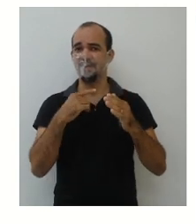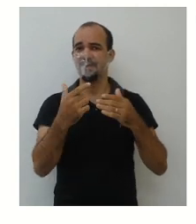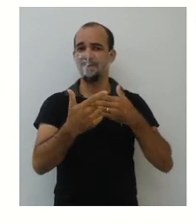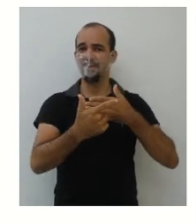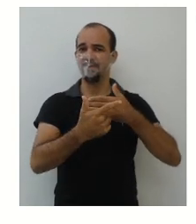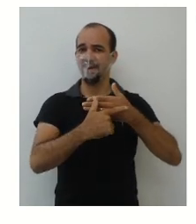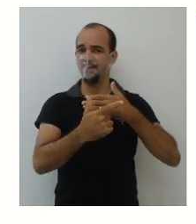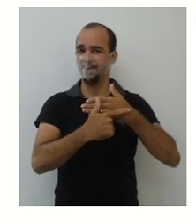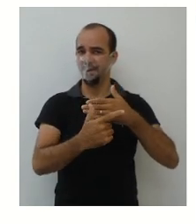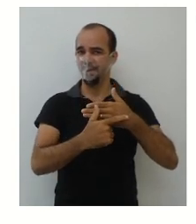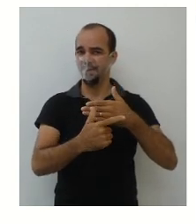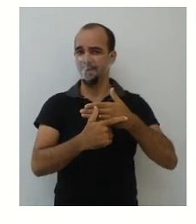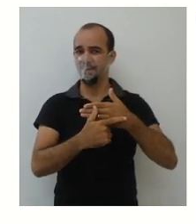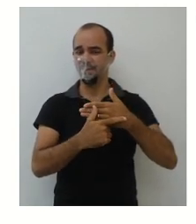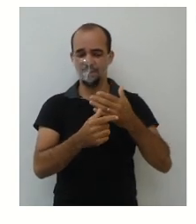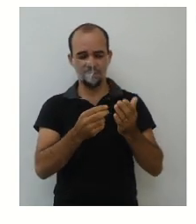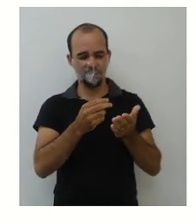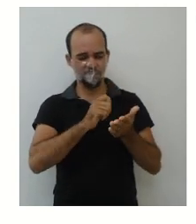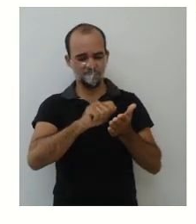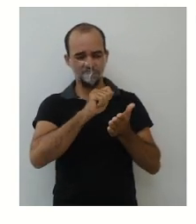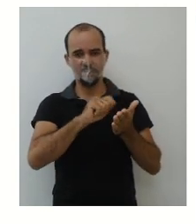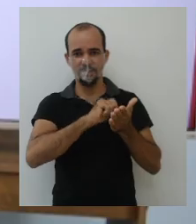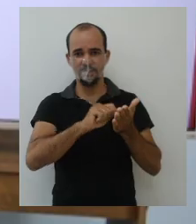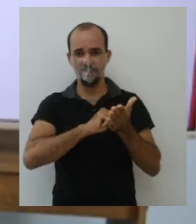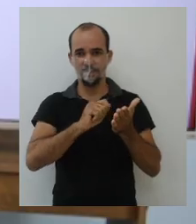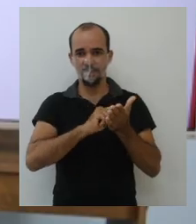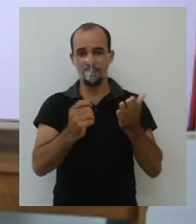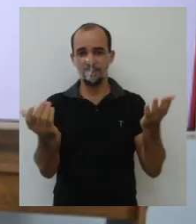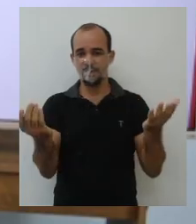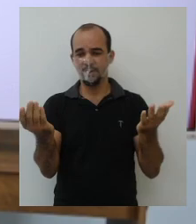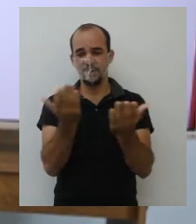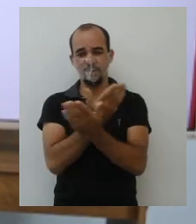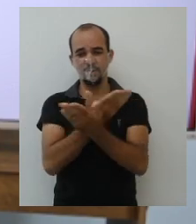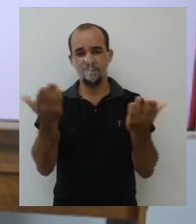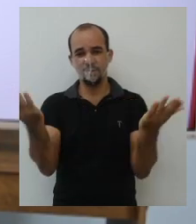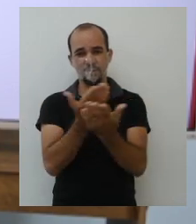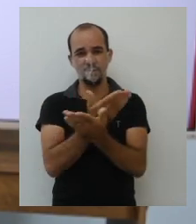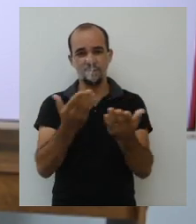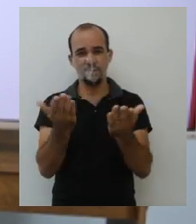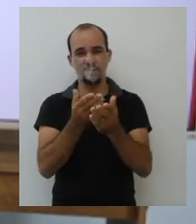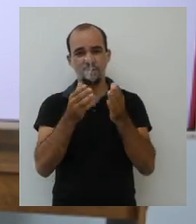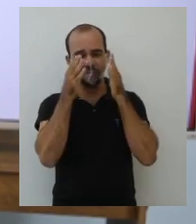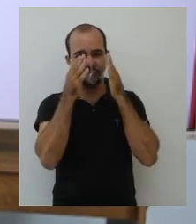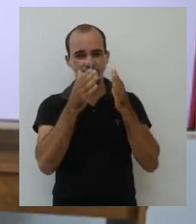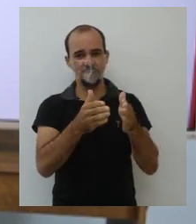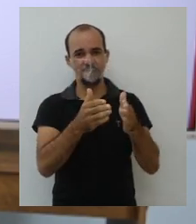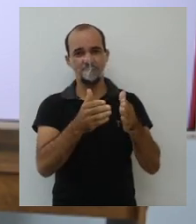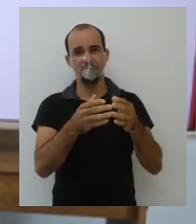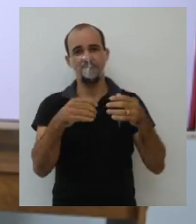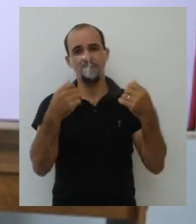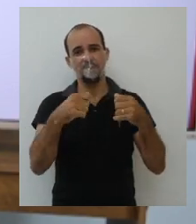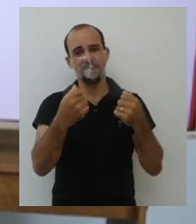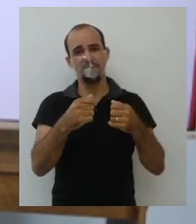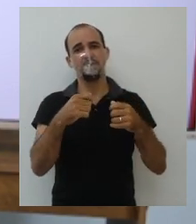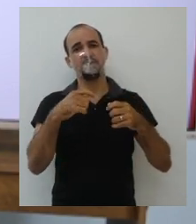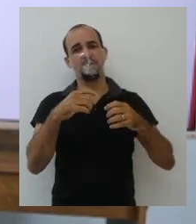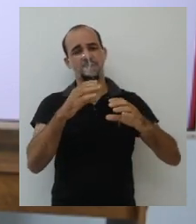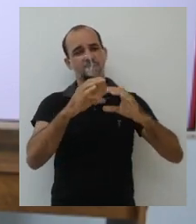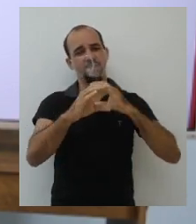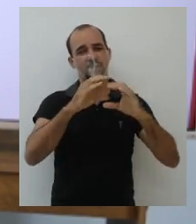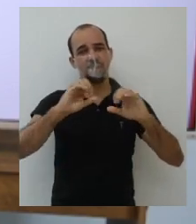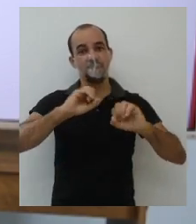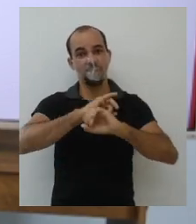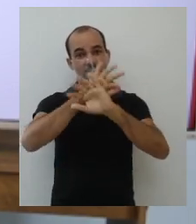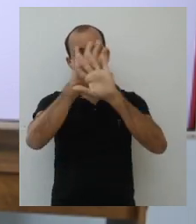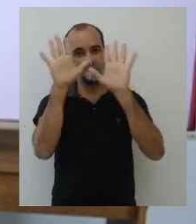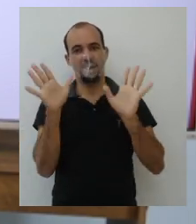função, o leitor e o texto vão ter uma interação bem específica e precisa haver uma comunicação, algo precisa